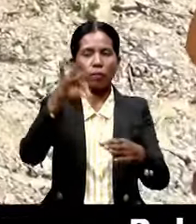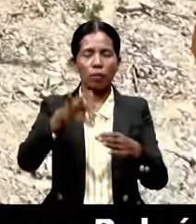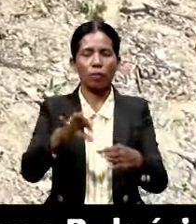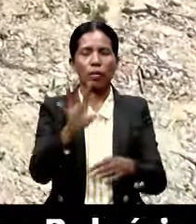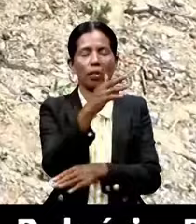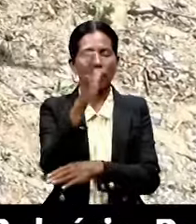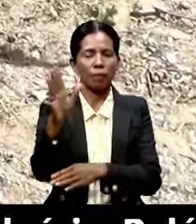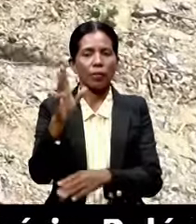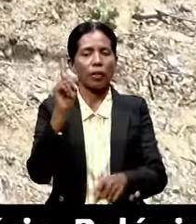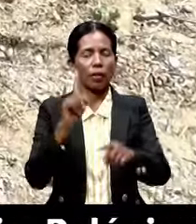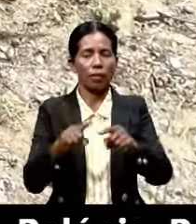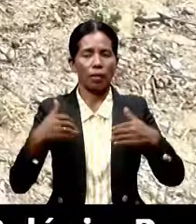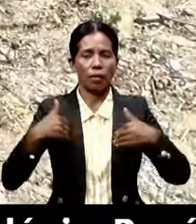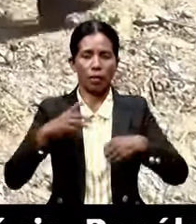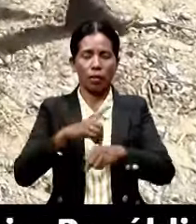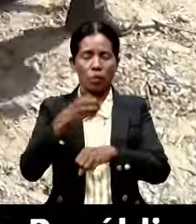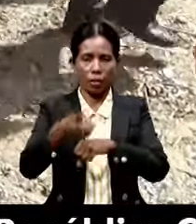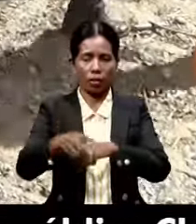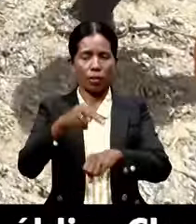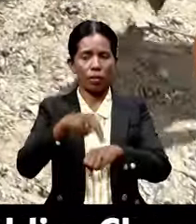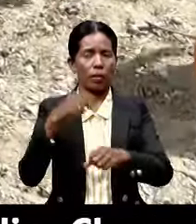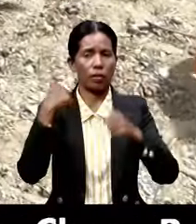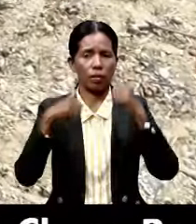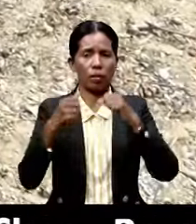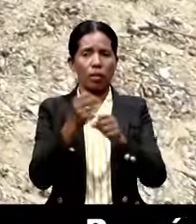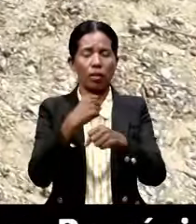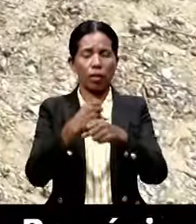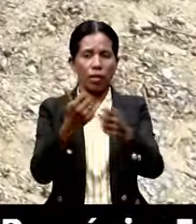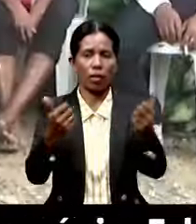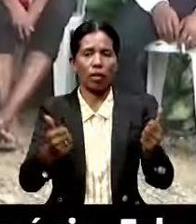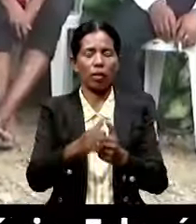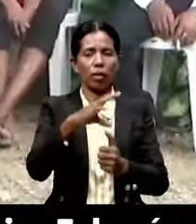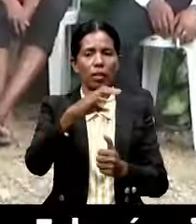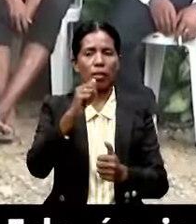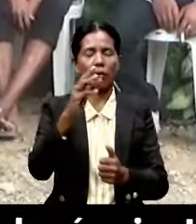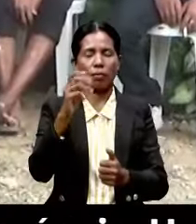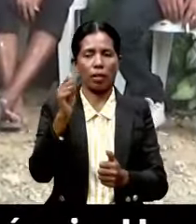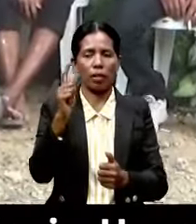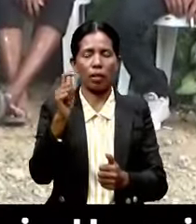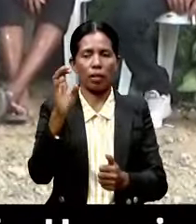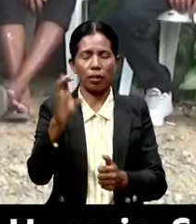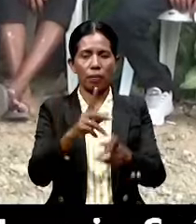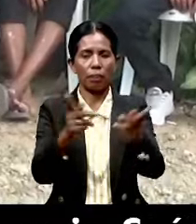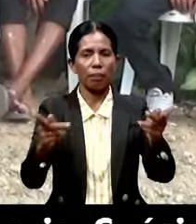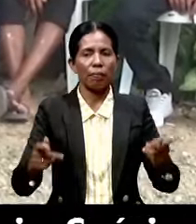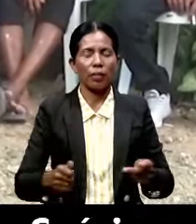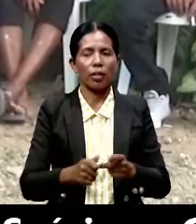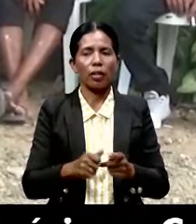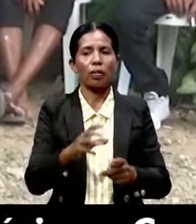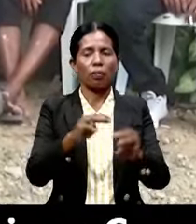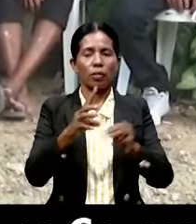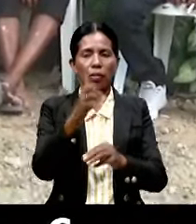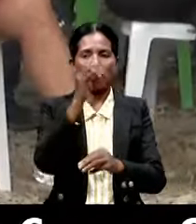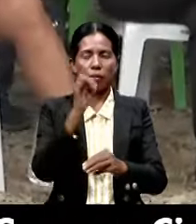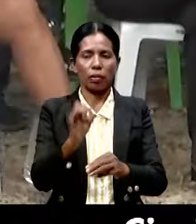evita desastre natural. Atividade Kuda Aioan é halau e a aldeia Karaumate, suku Ailok, posto administrativo Cristurai, município de